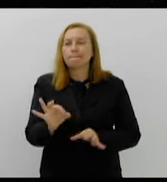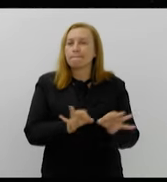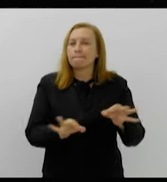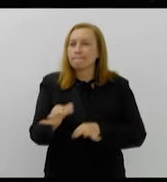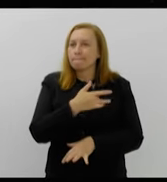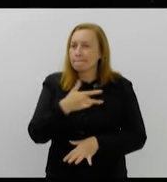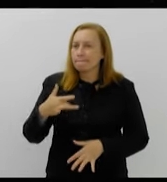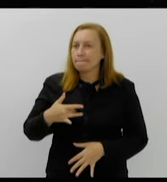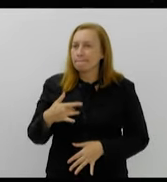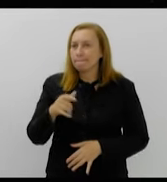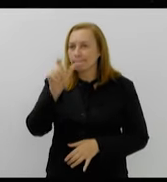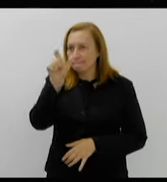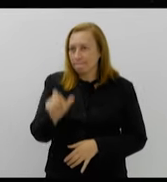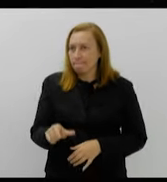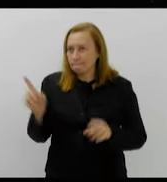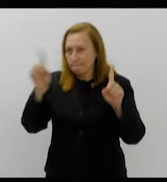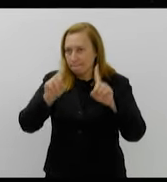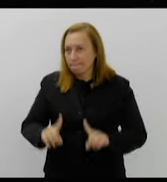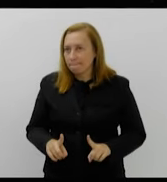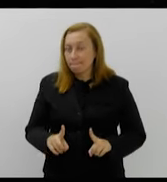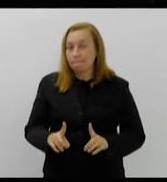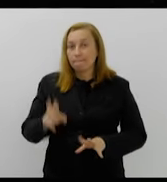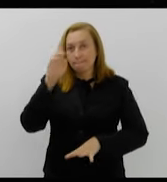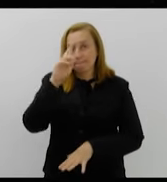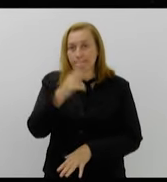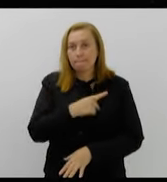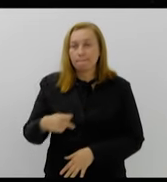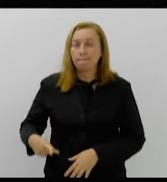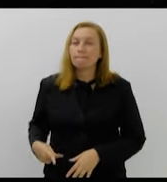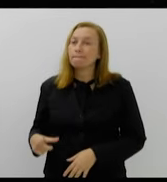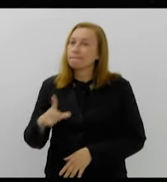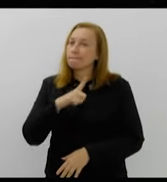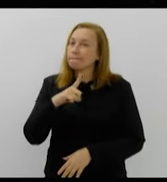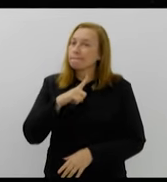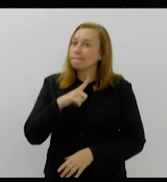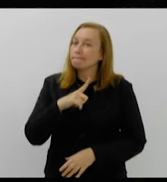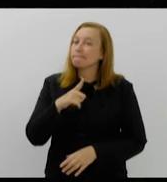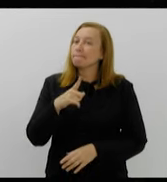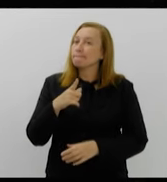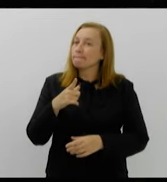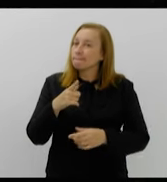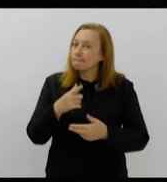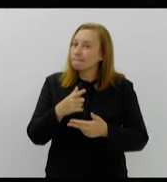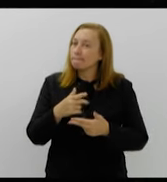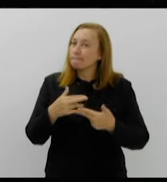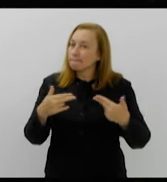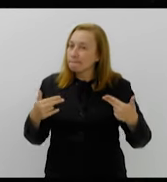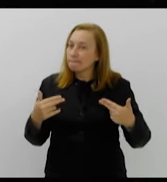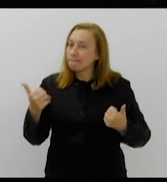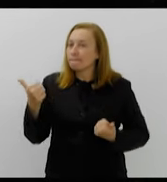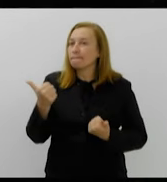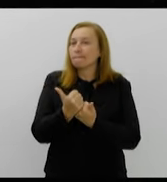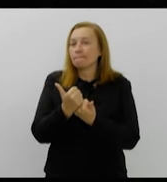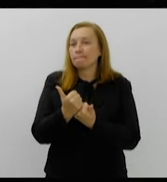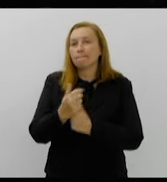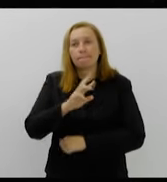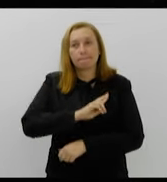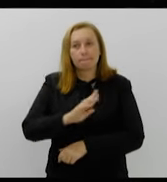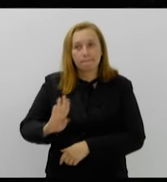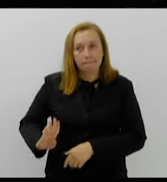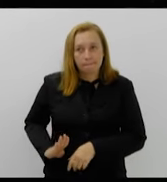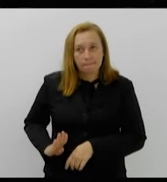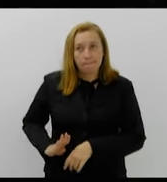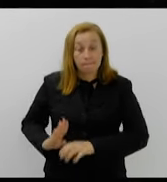saúde para a pessoa com deficiência que presidente nós tivemos com muito sucesso e com muito apoio do nosso Presidente Barcelar que teve